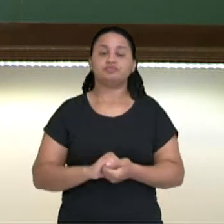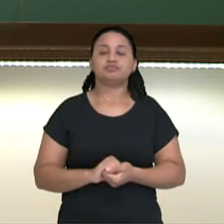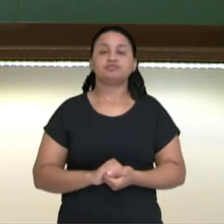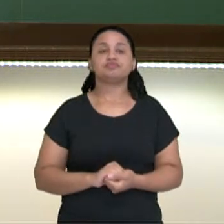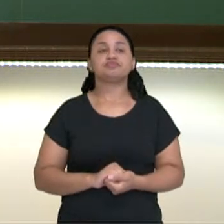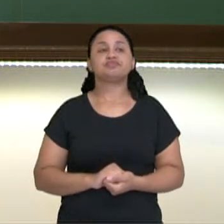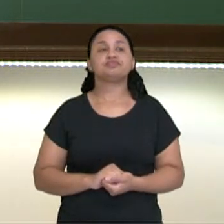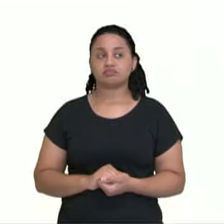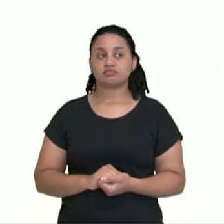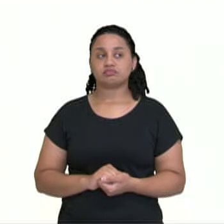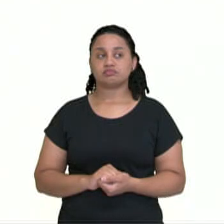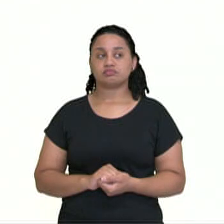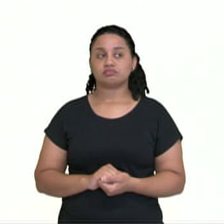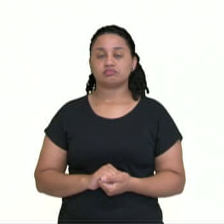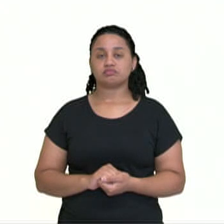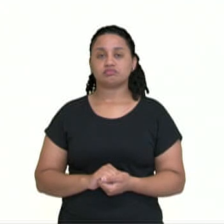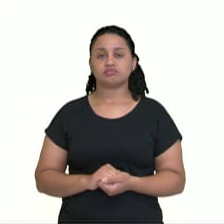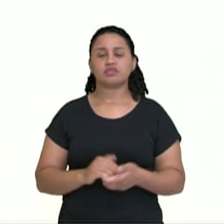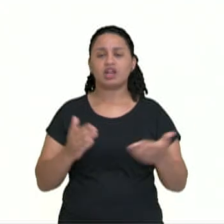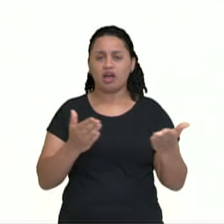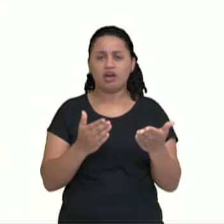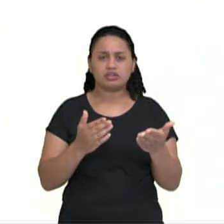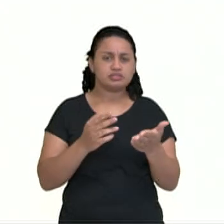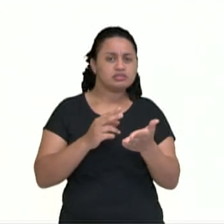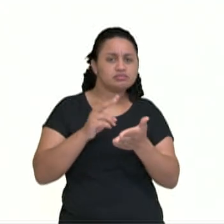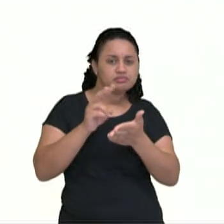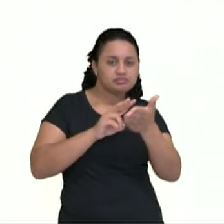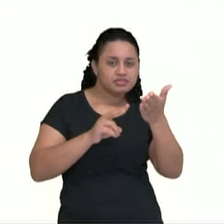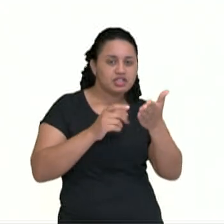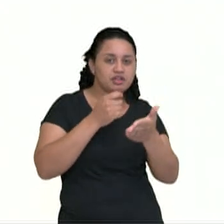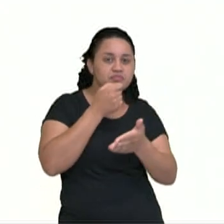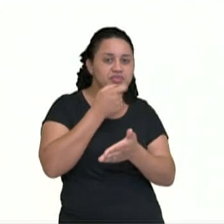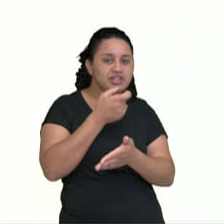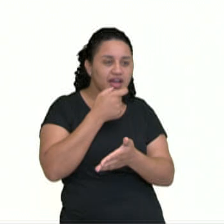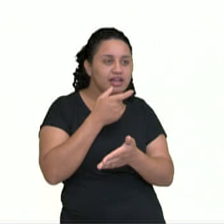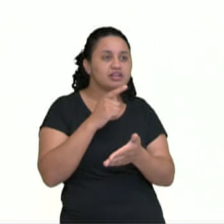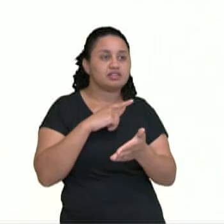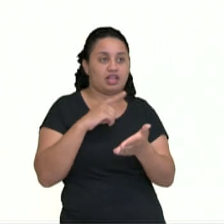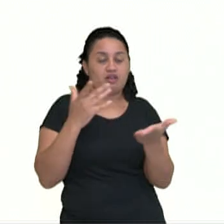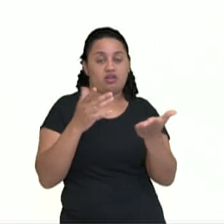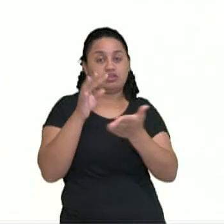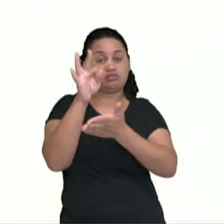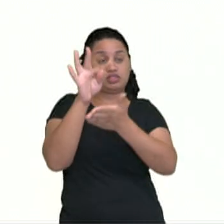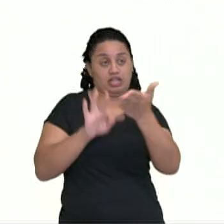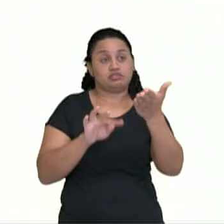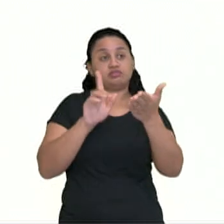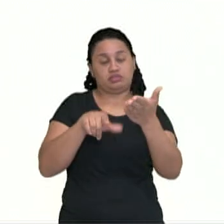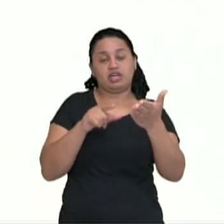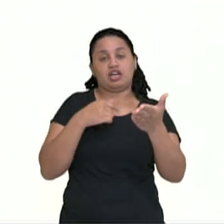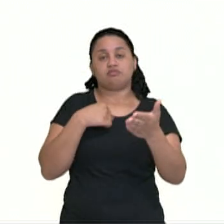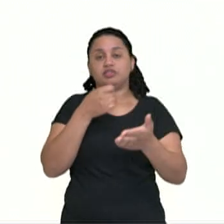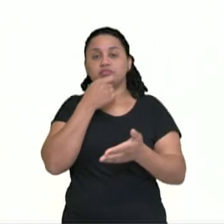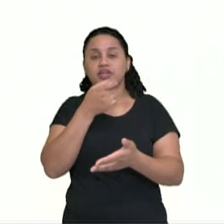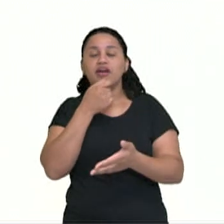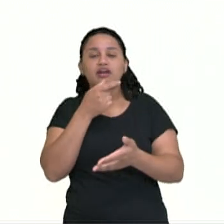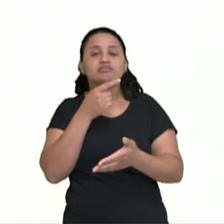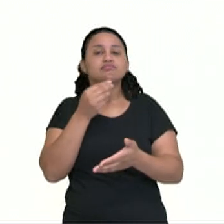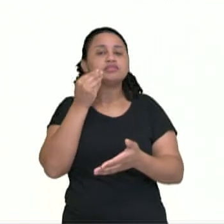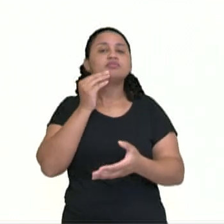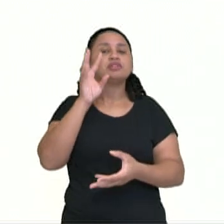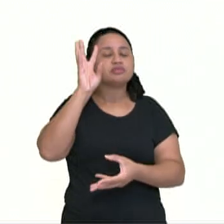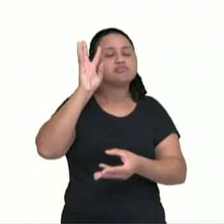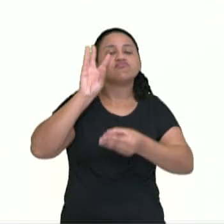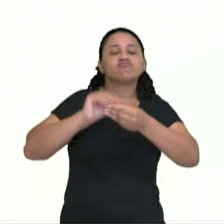narrativo. Vamos ler uma piada? Nós vamos ler agora um texto que é uma piada. Tente entender o humor